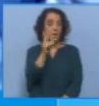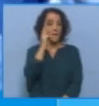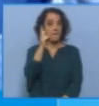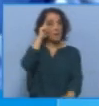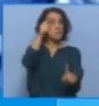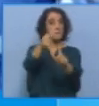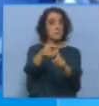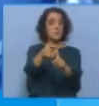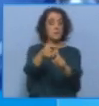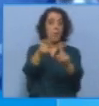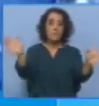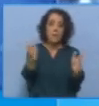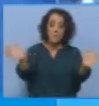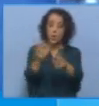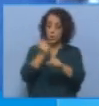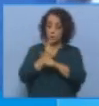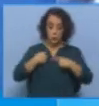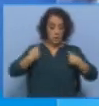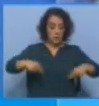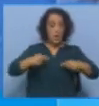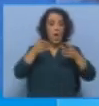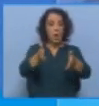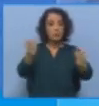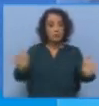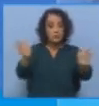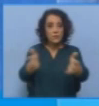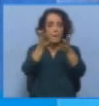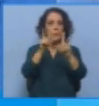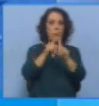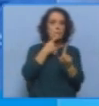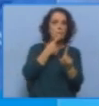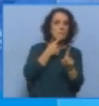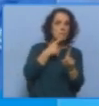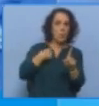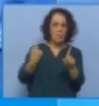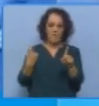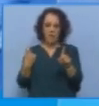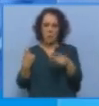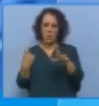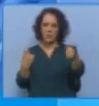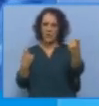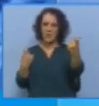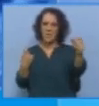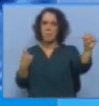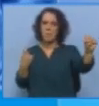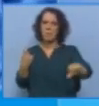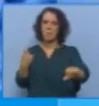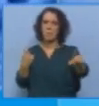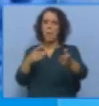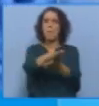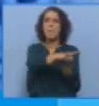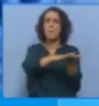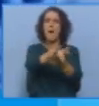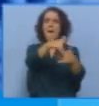uma missão de poder ajudar com os bens que temos e poder perceber, se calhar vai-me faltar. Pois sim, mas se calhar ao outro falta-lhe aquilo que é básico. Então, como